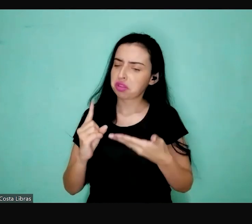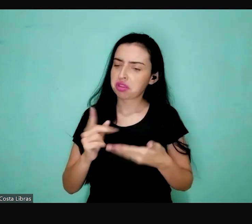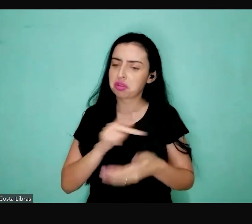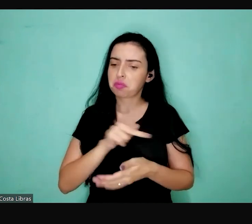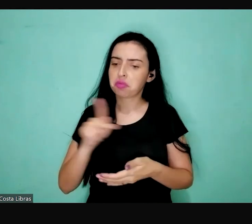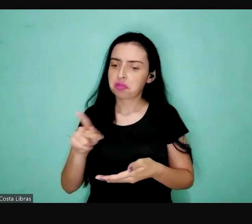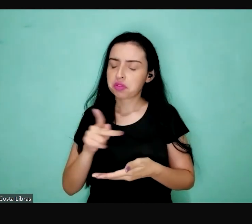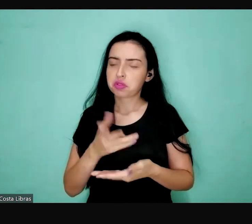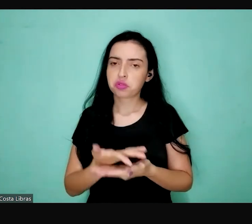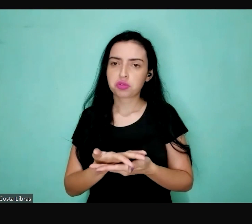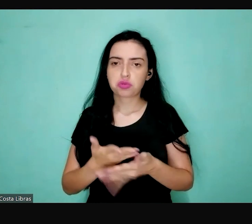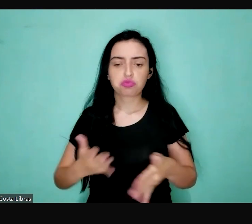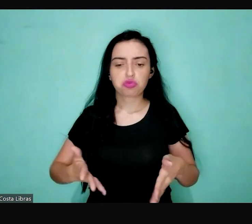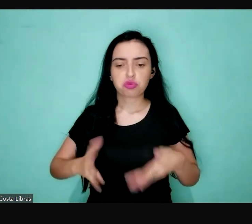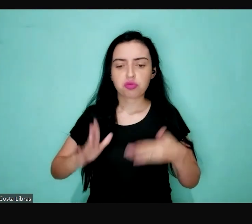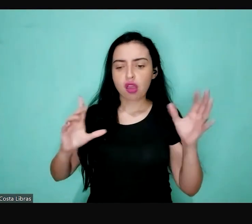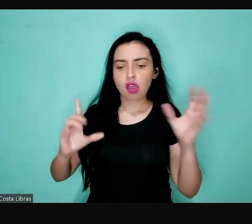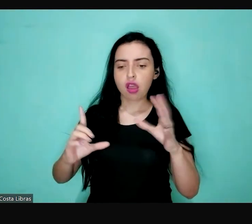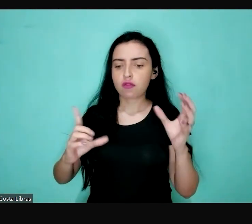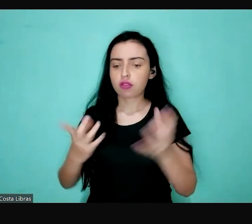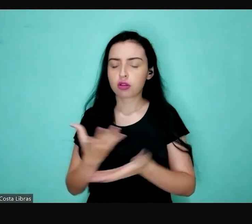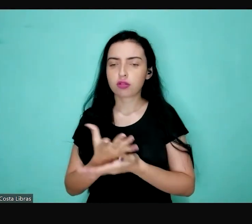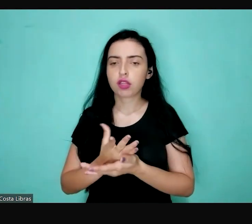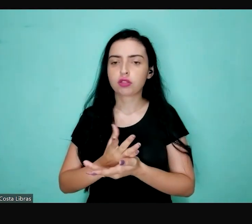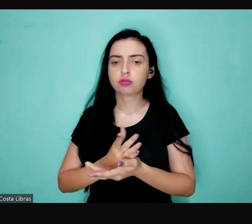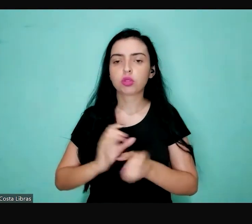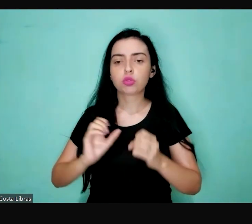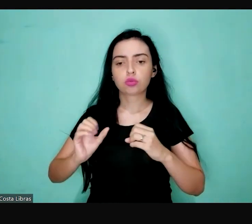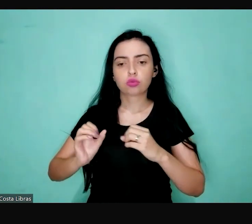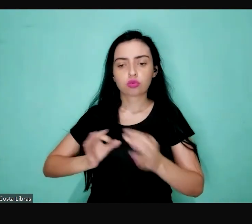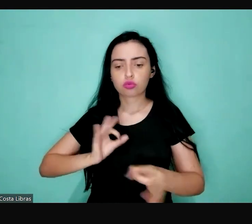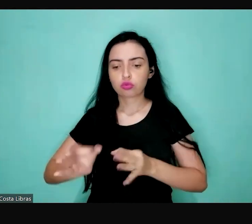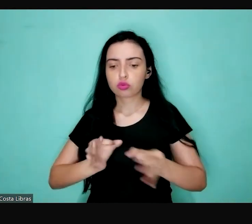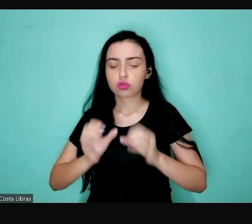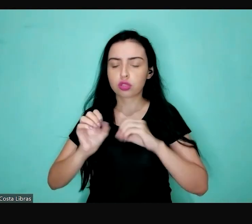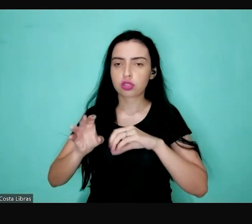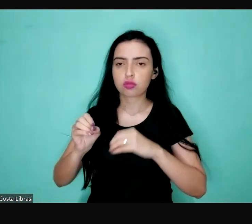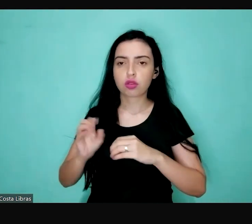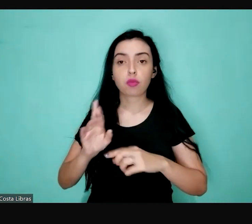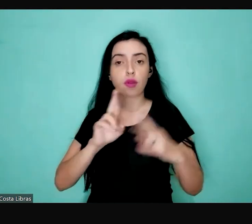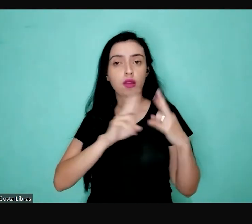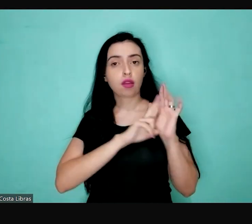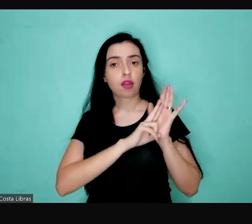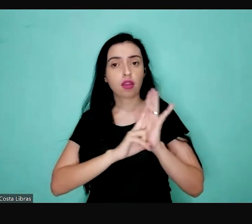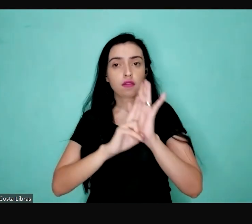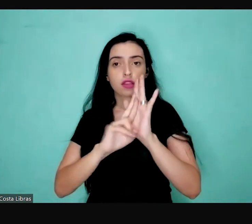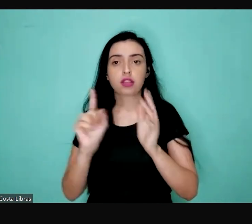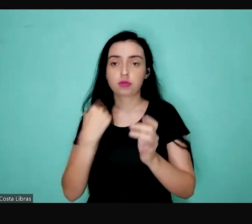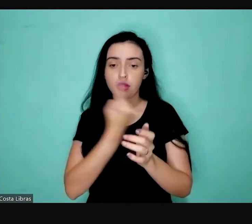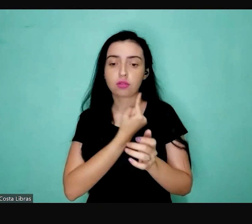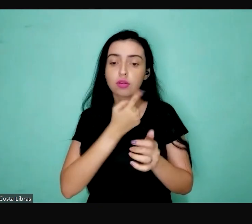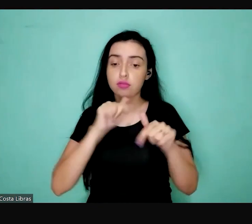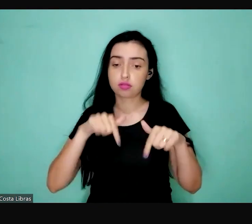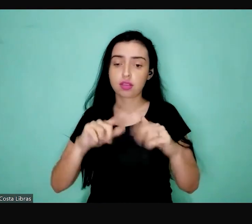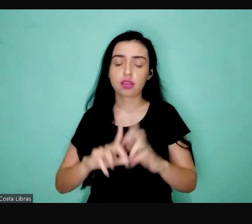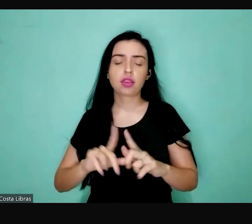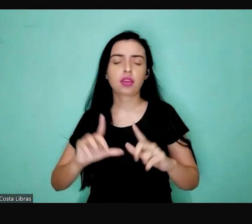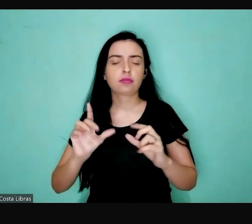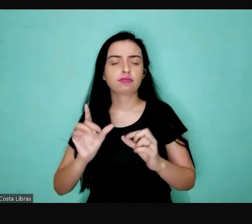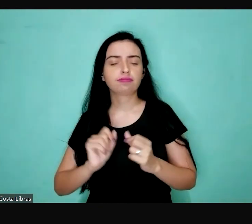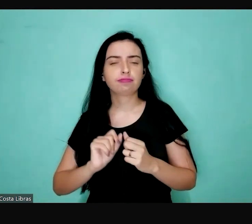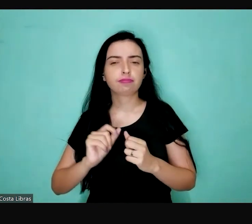sorriso. Entusiasta do ensino jurídico, uma referência para todos nós aqui no tribunal. Aqui estão